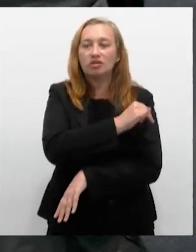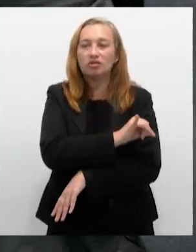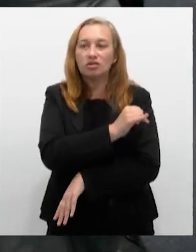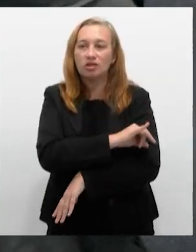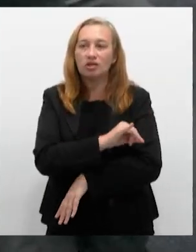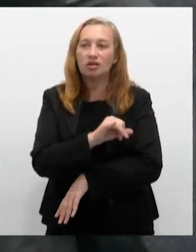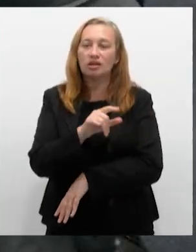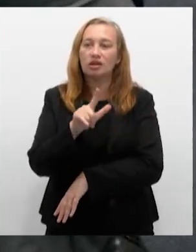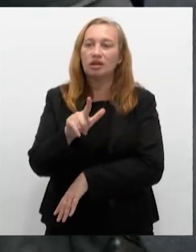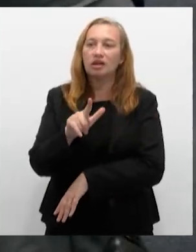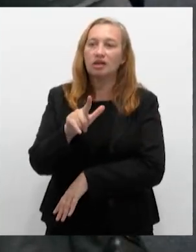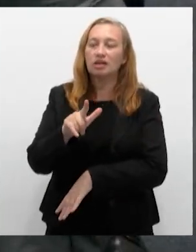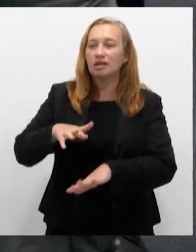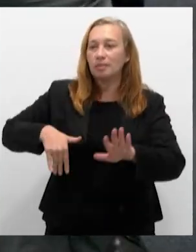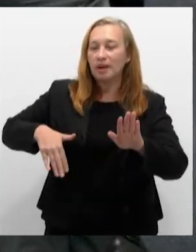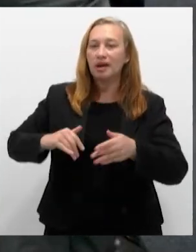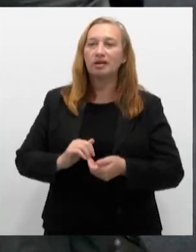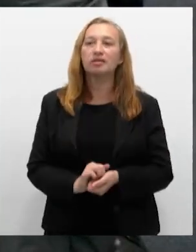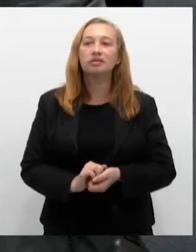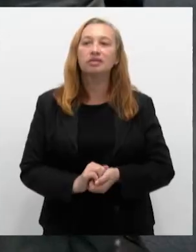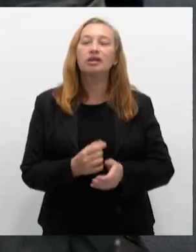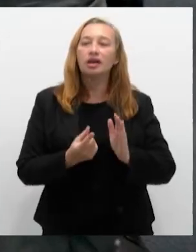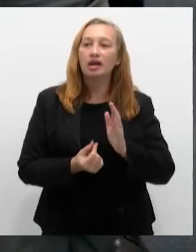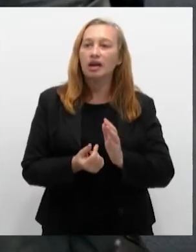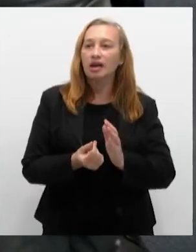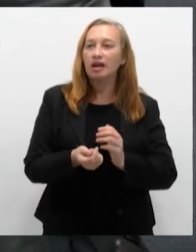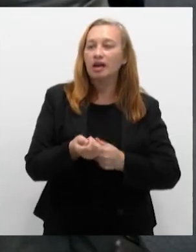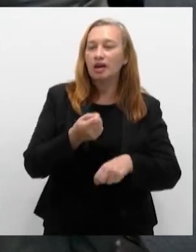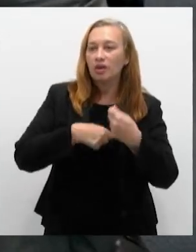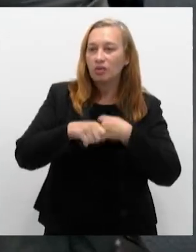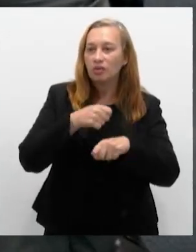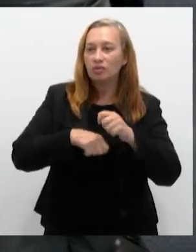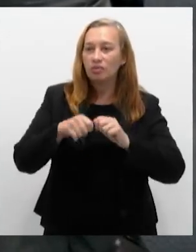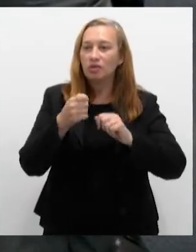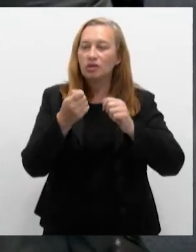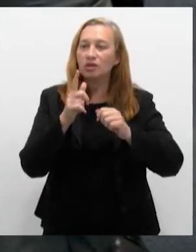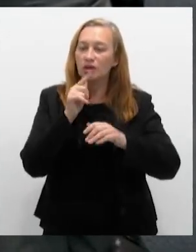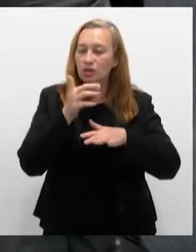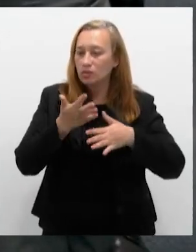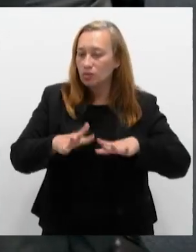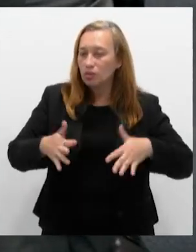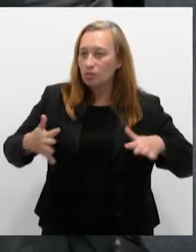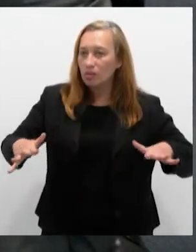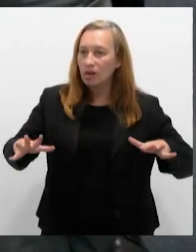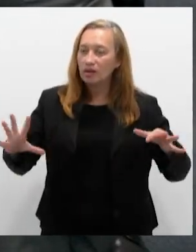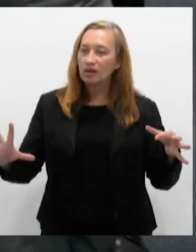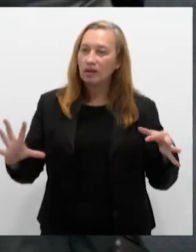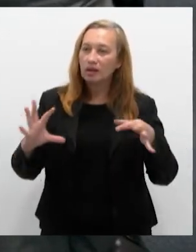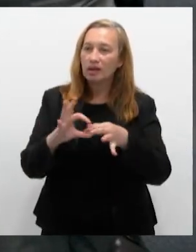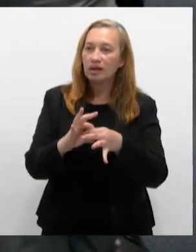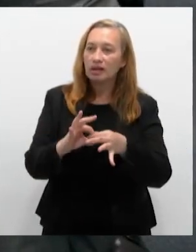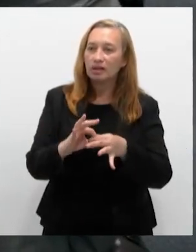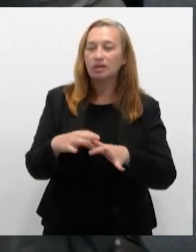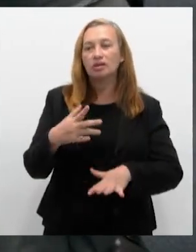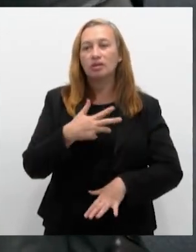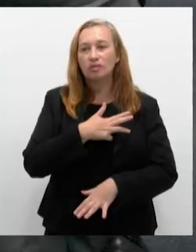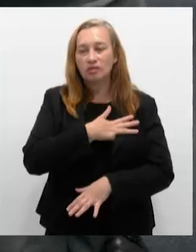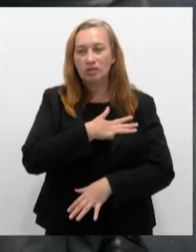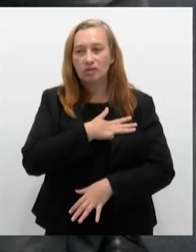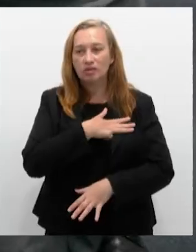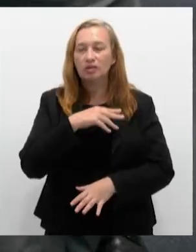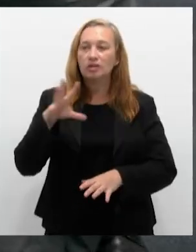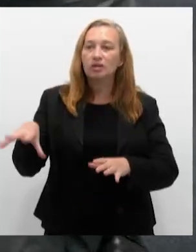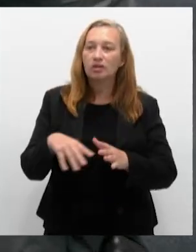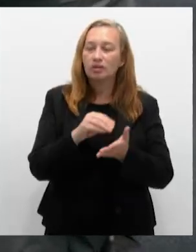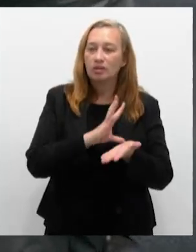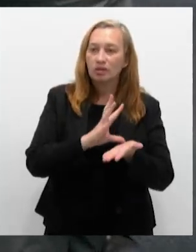traz um olhar muito necessário à economia do mar, também está totalmente alinhada às diretrizes do governo Lula, que recolocou a pauta